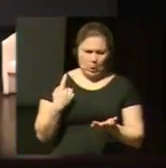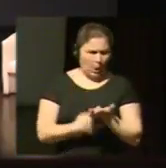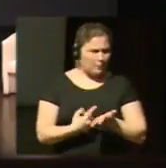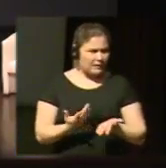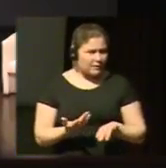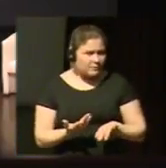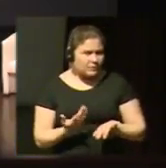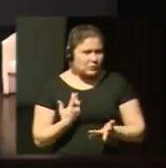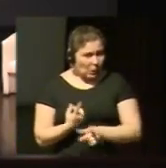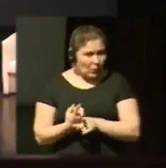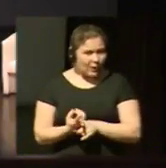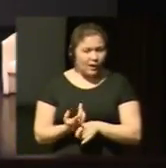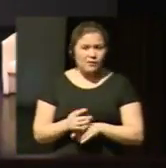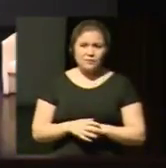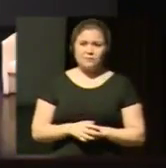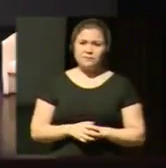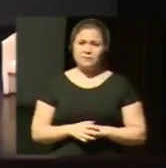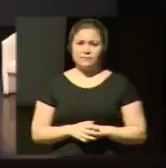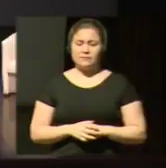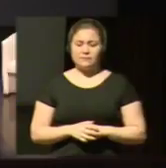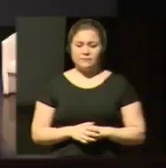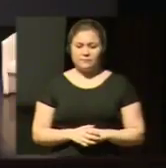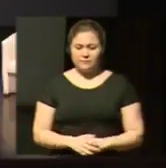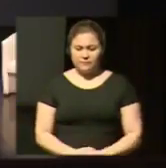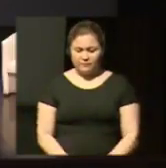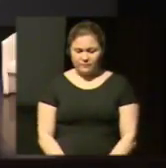combinamos nos encontrar.